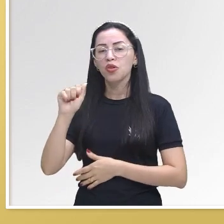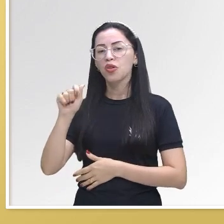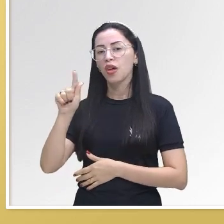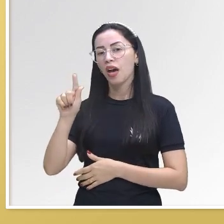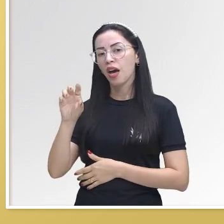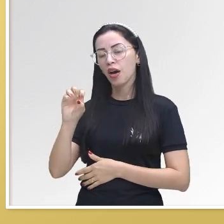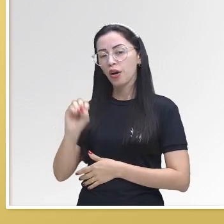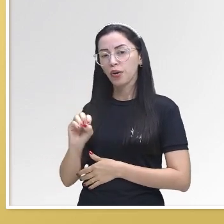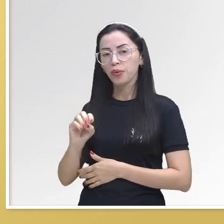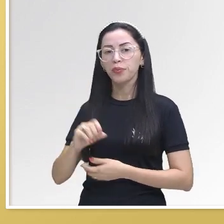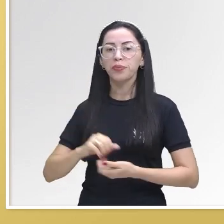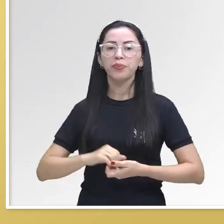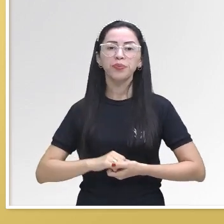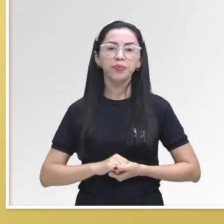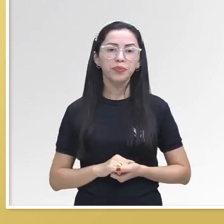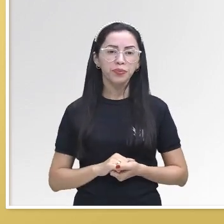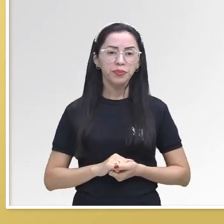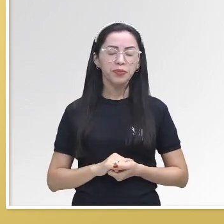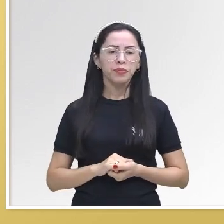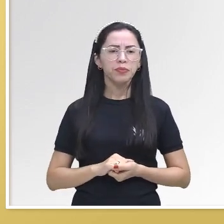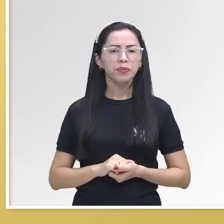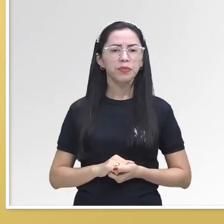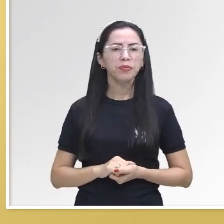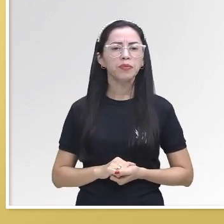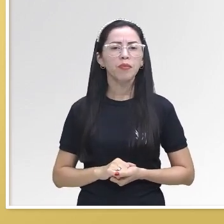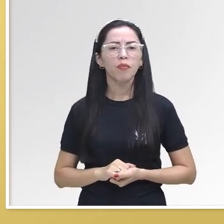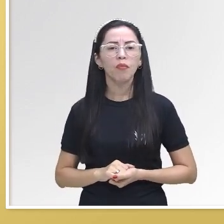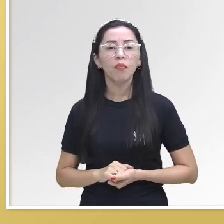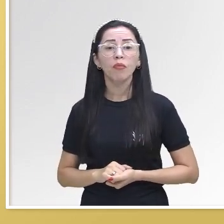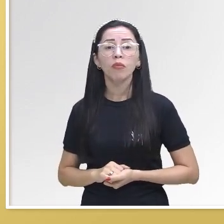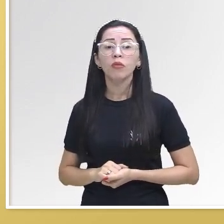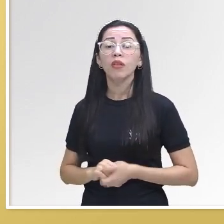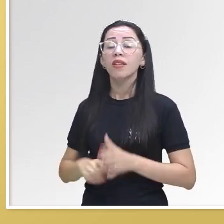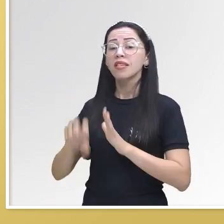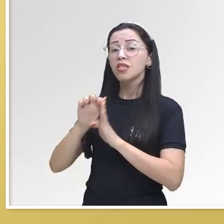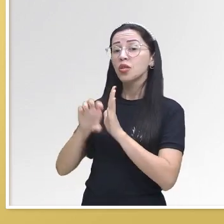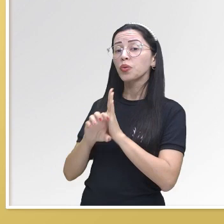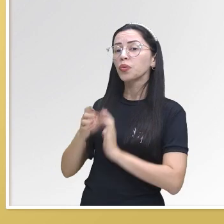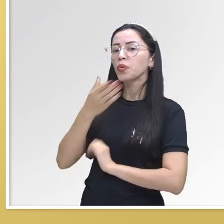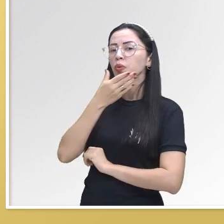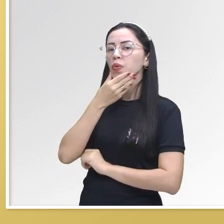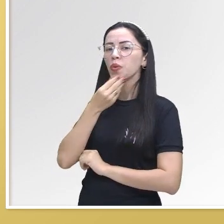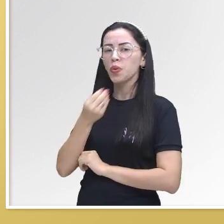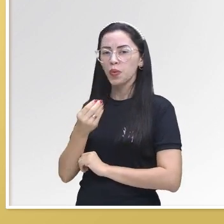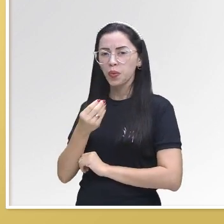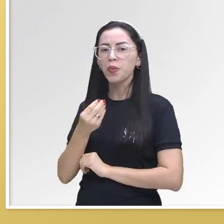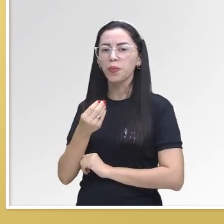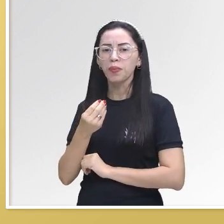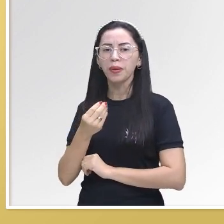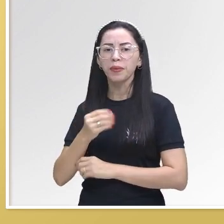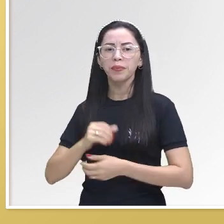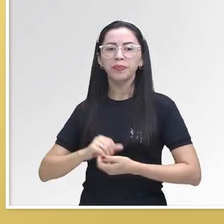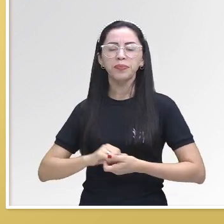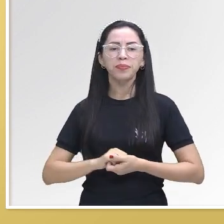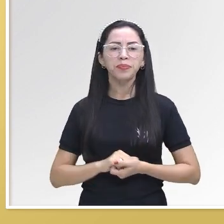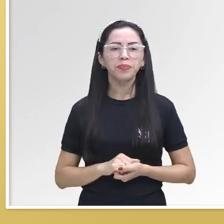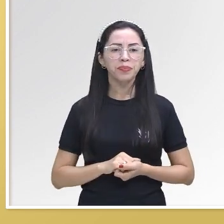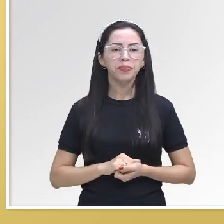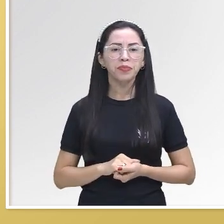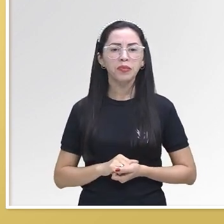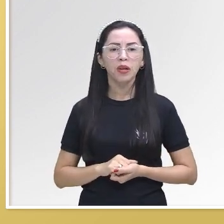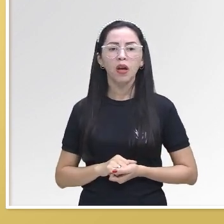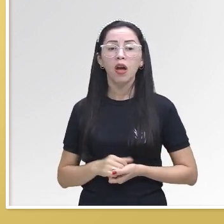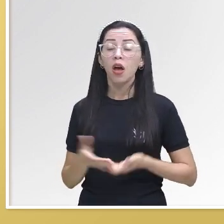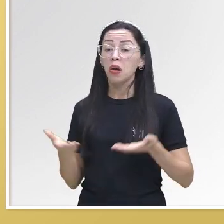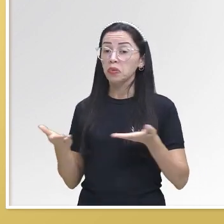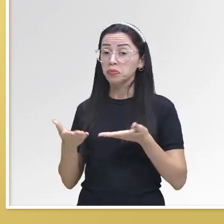do Homem. Os Estatutos do Homem, ato institucional permanente.